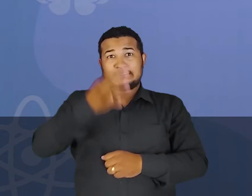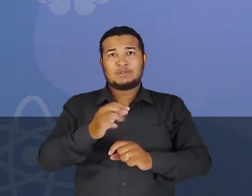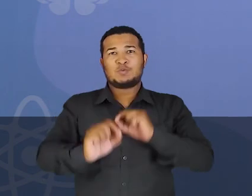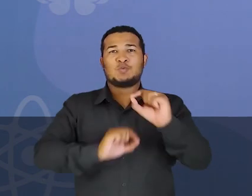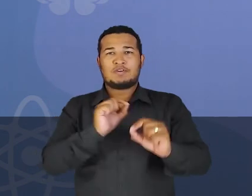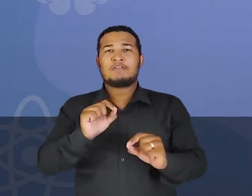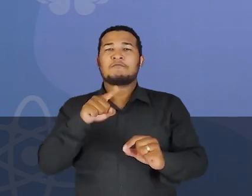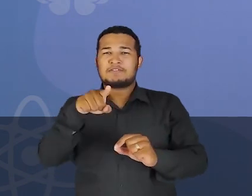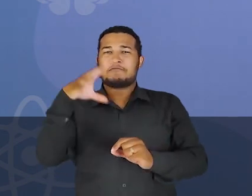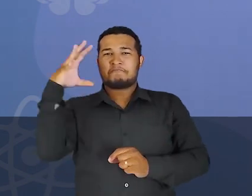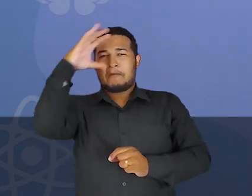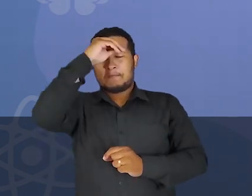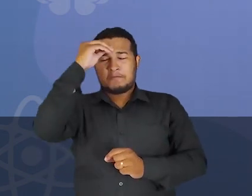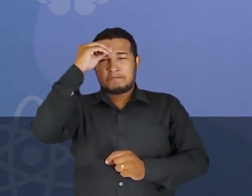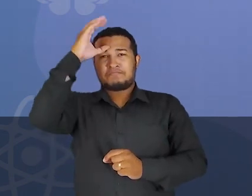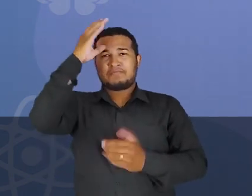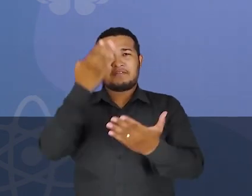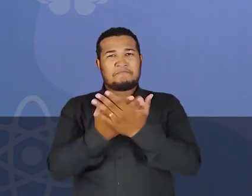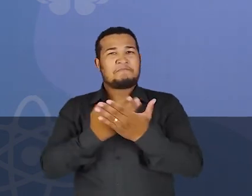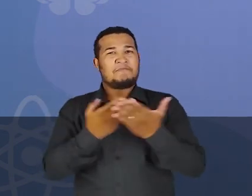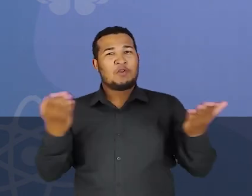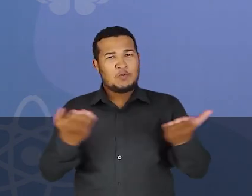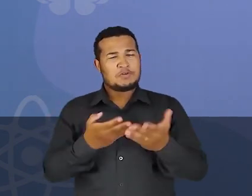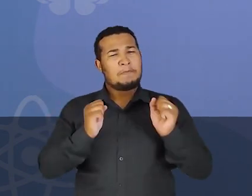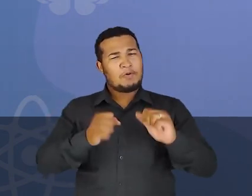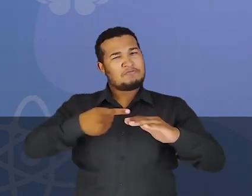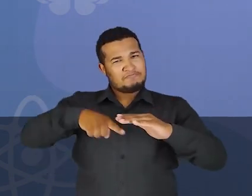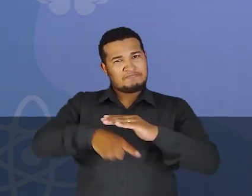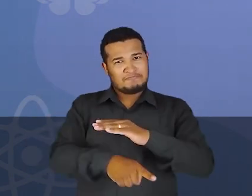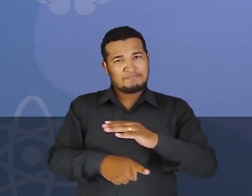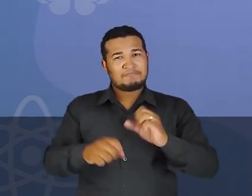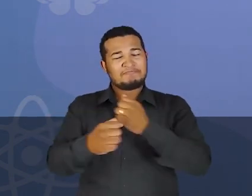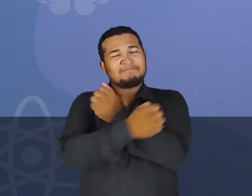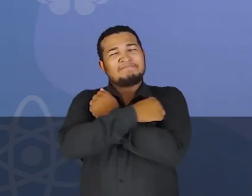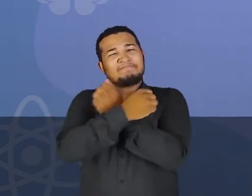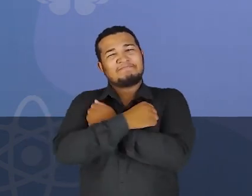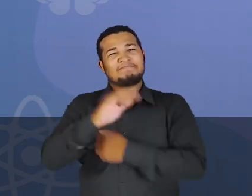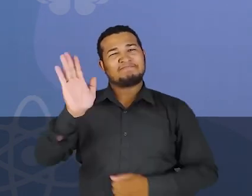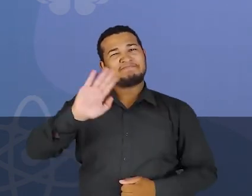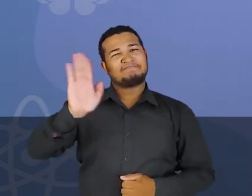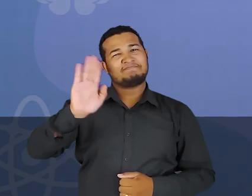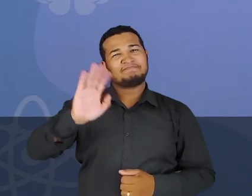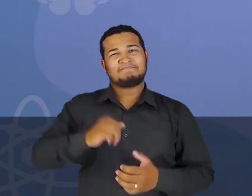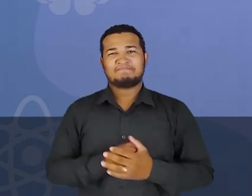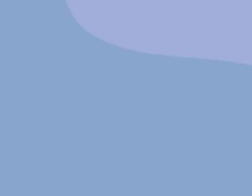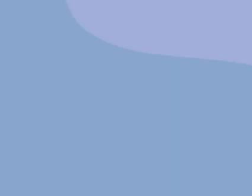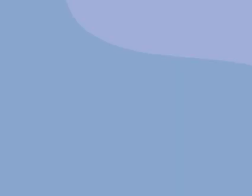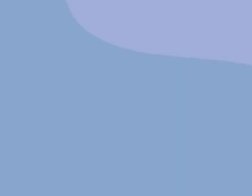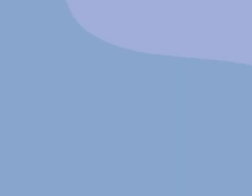que você aprendeu bastante com essa aula e que você pode aprofundar ainda mais. Um grande abraço e até a próxima aula.